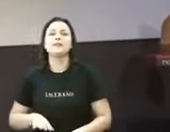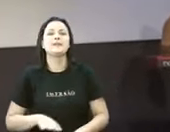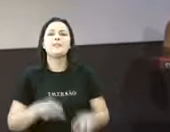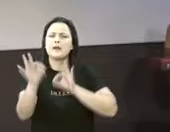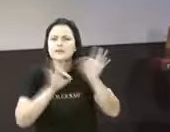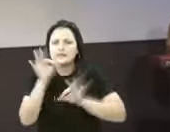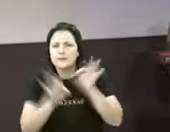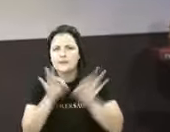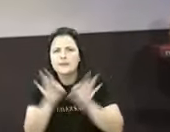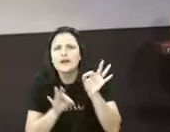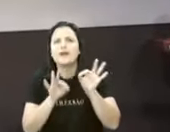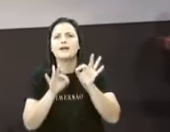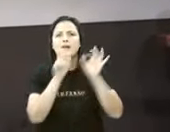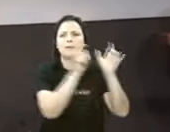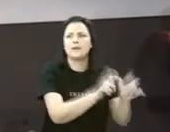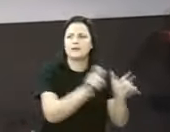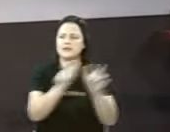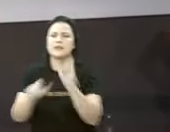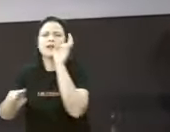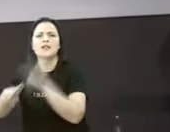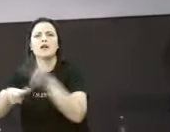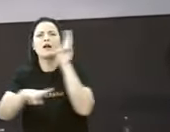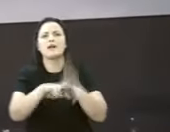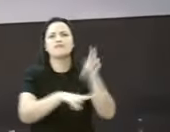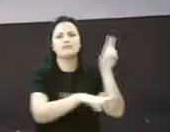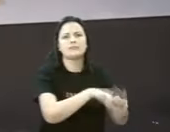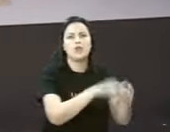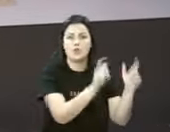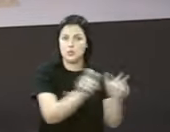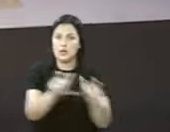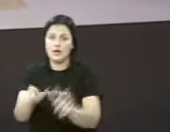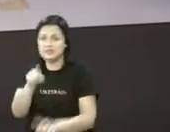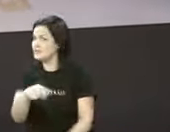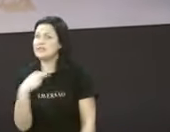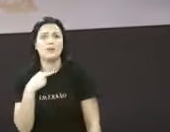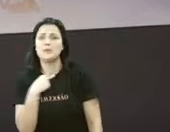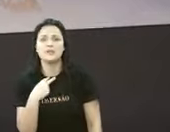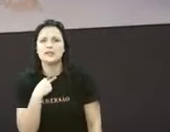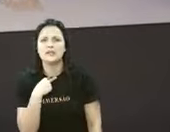Se prepare para sentar em mesas que tu nunca poderia.